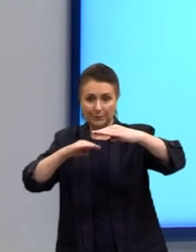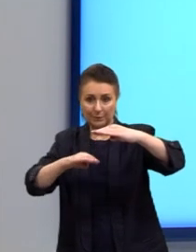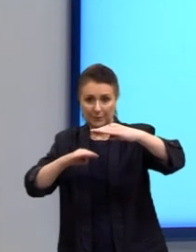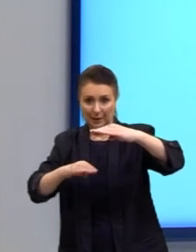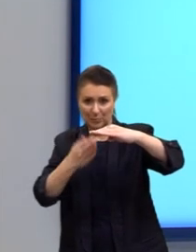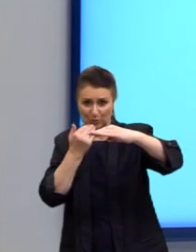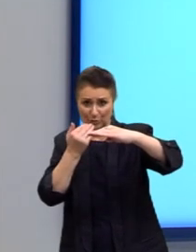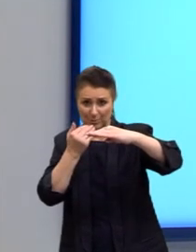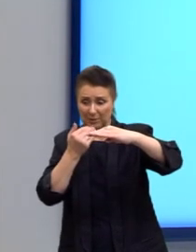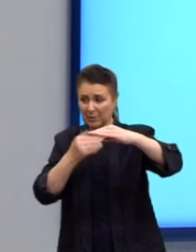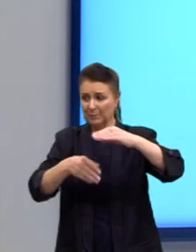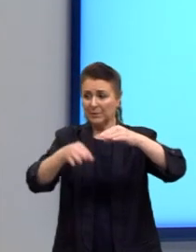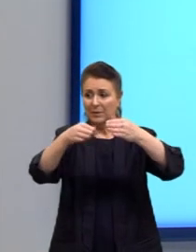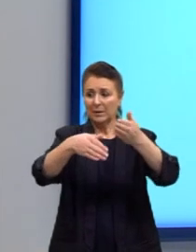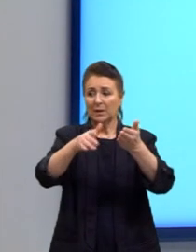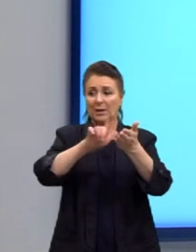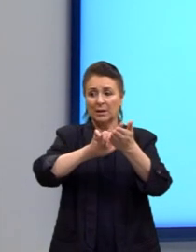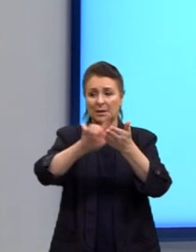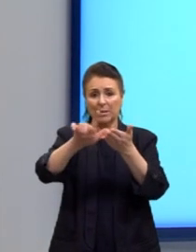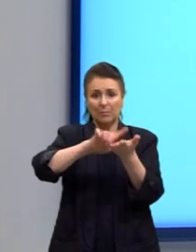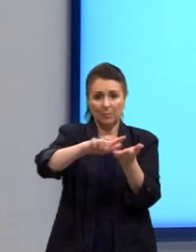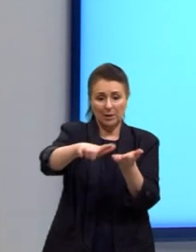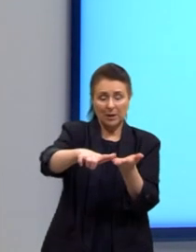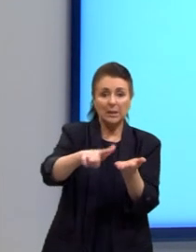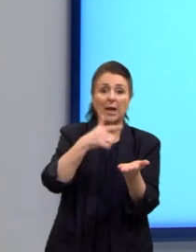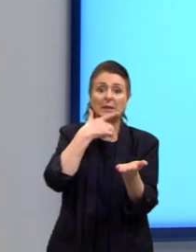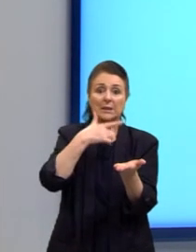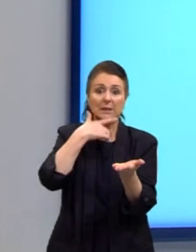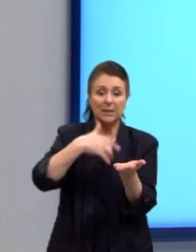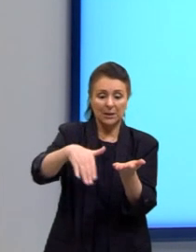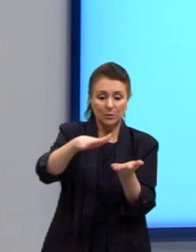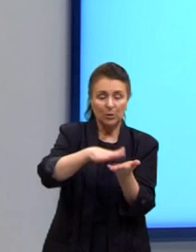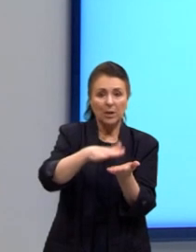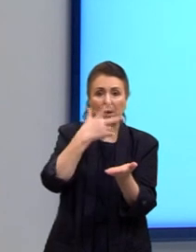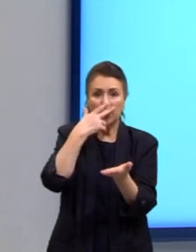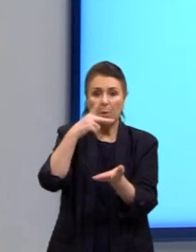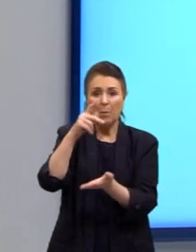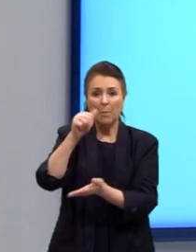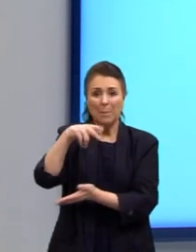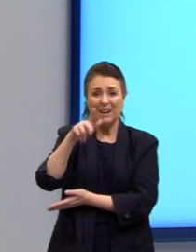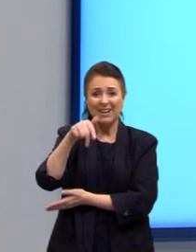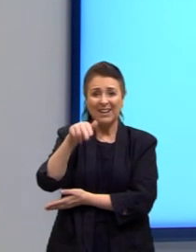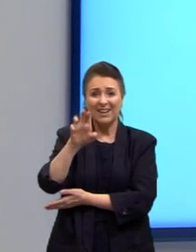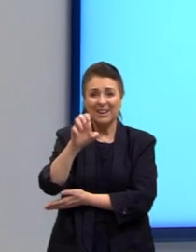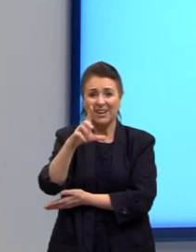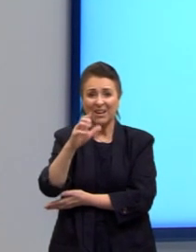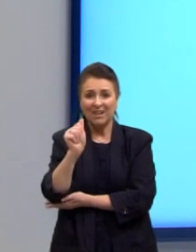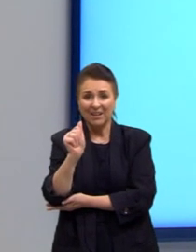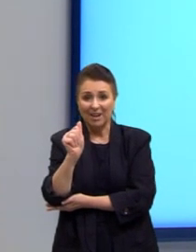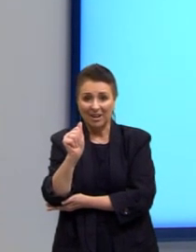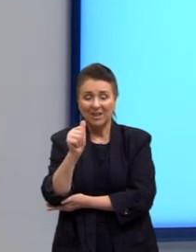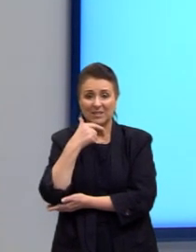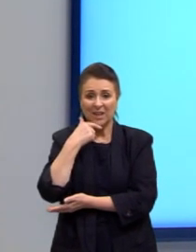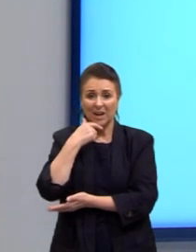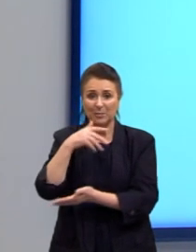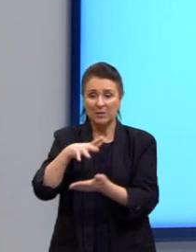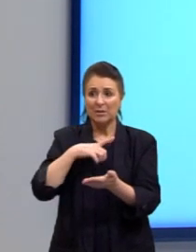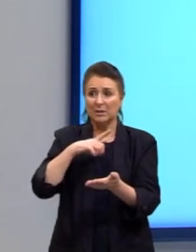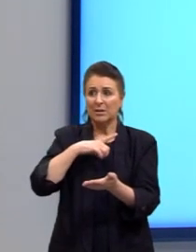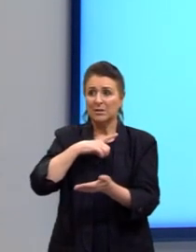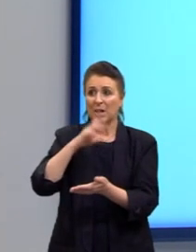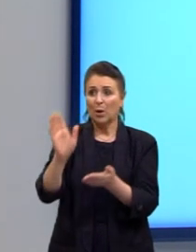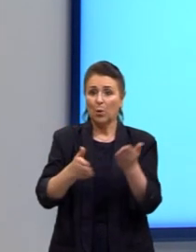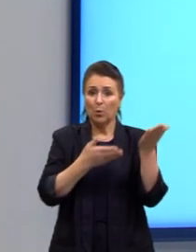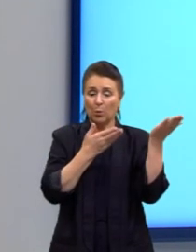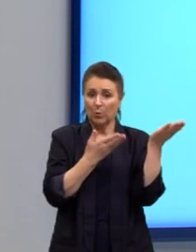tortilha é aquela massa que é parecida com a nossa massa da Panqueca um pouquinho mais firme e nós temos também otite a